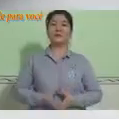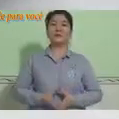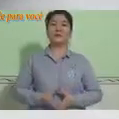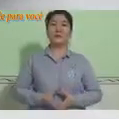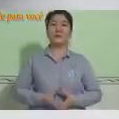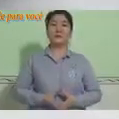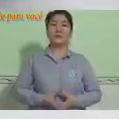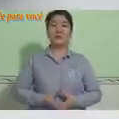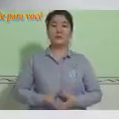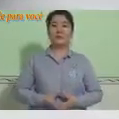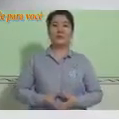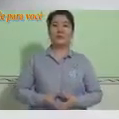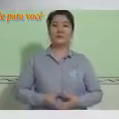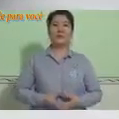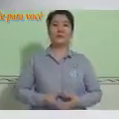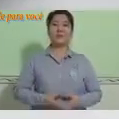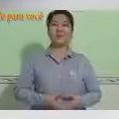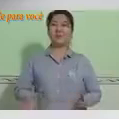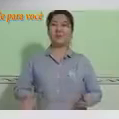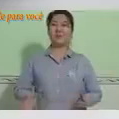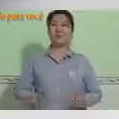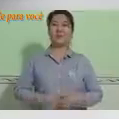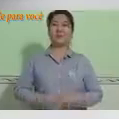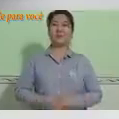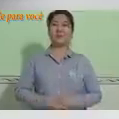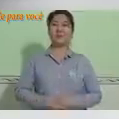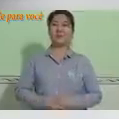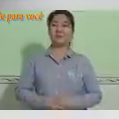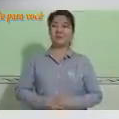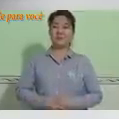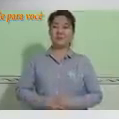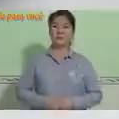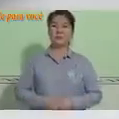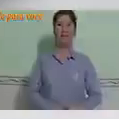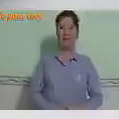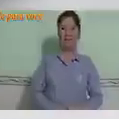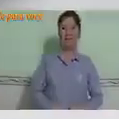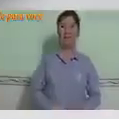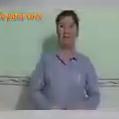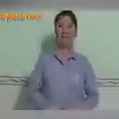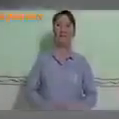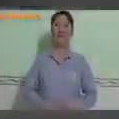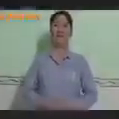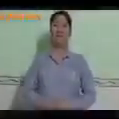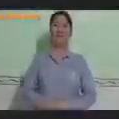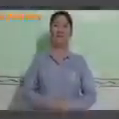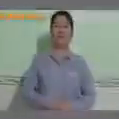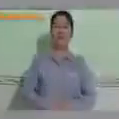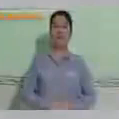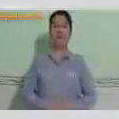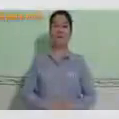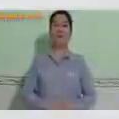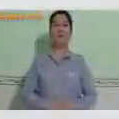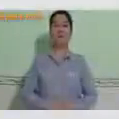Campylobacter spp. Escherichia coli, vírgula. No entanto, é também possível observar disenteria nas infecções provocadas